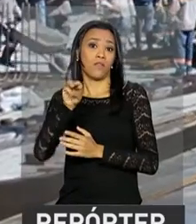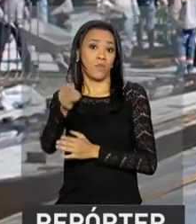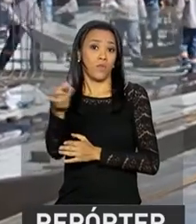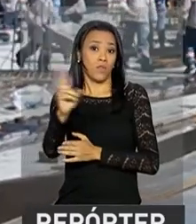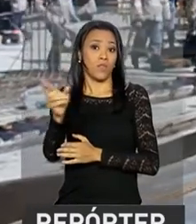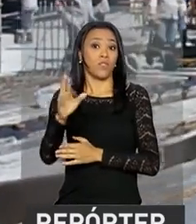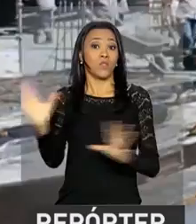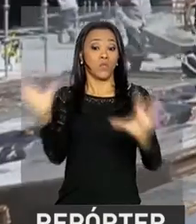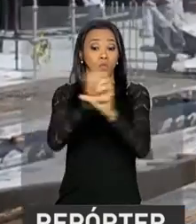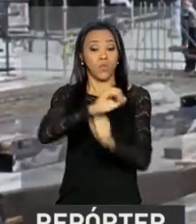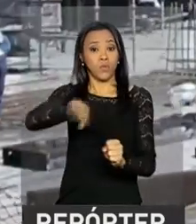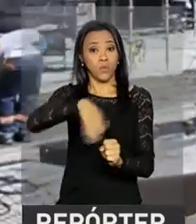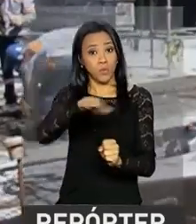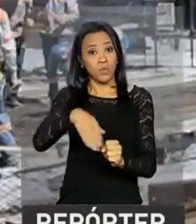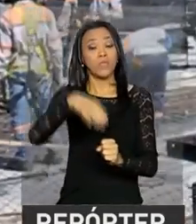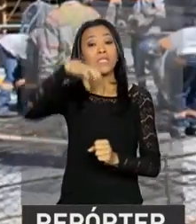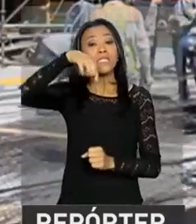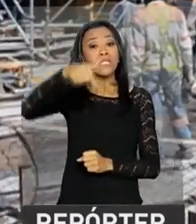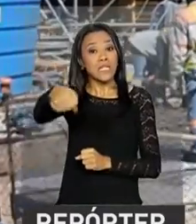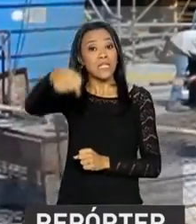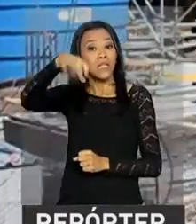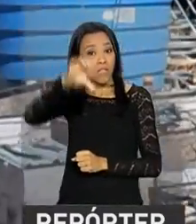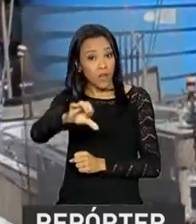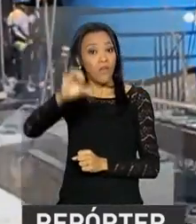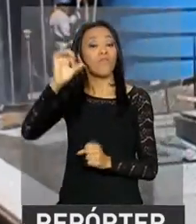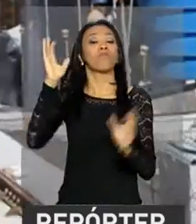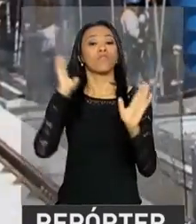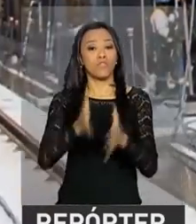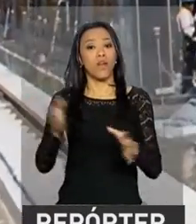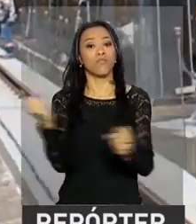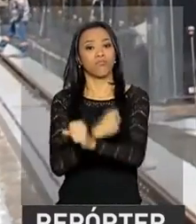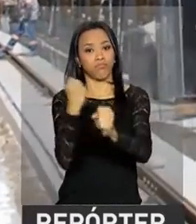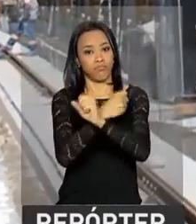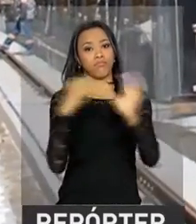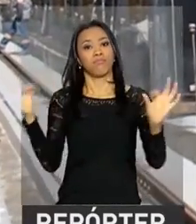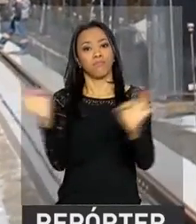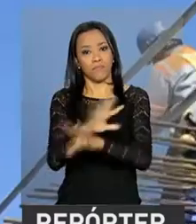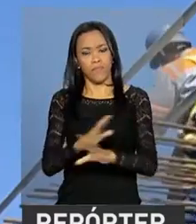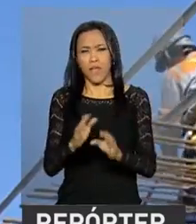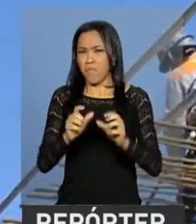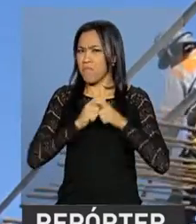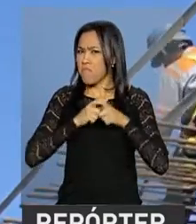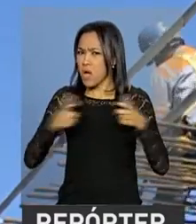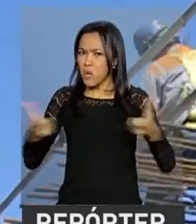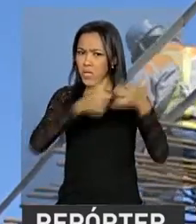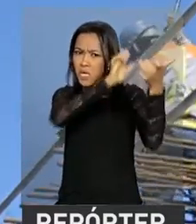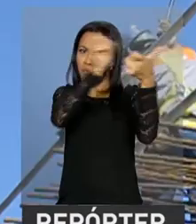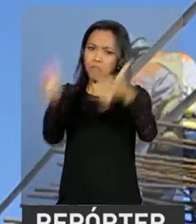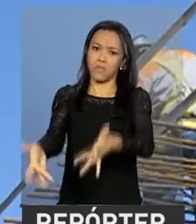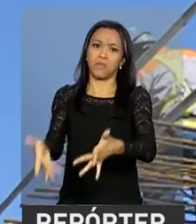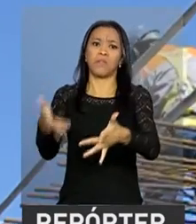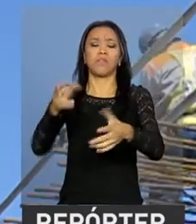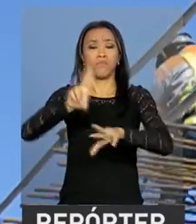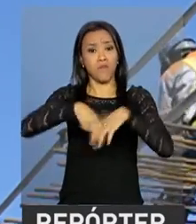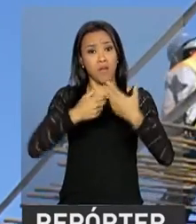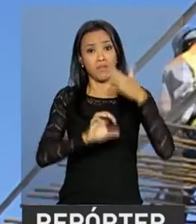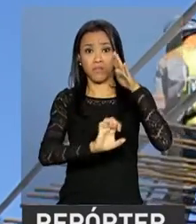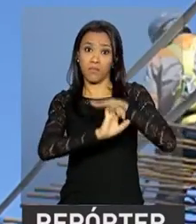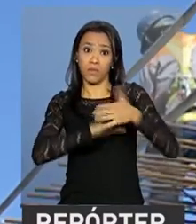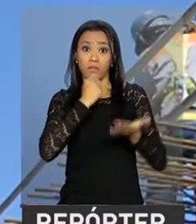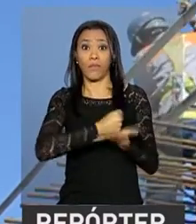79 já foram concluídas a maior parte dos projetos estava parada por abandono da empresa